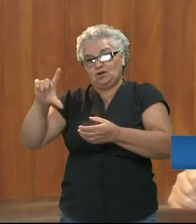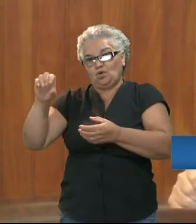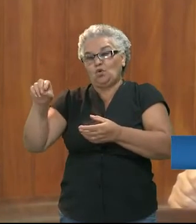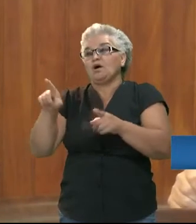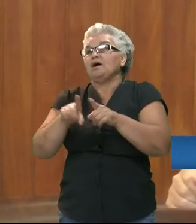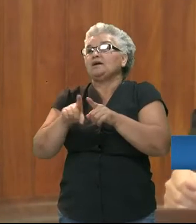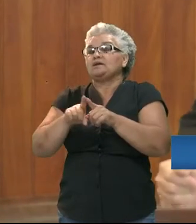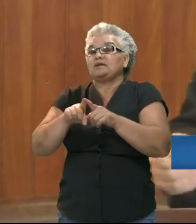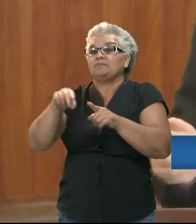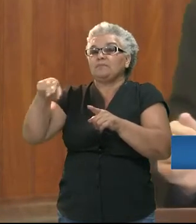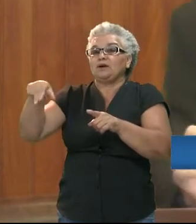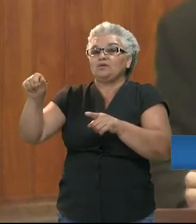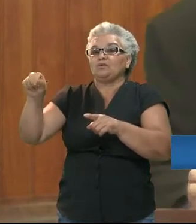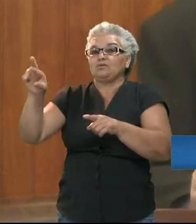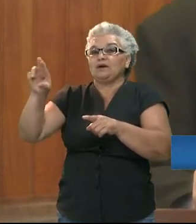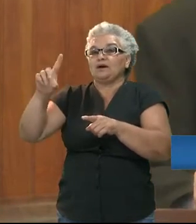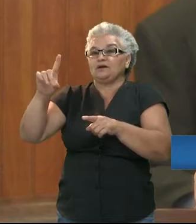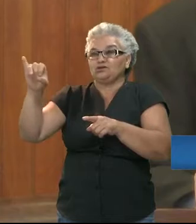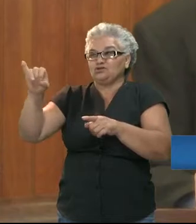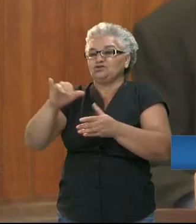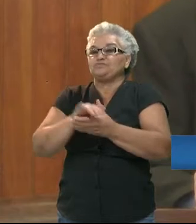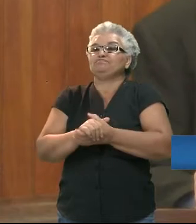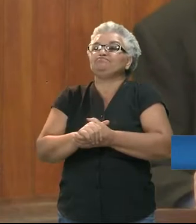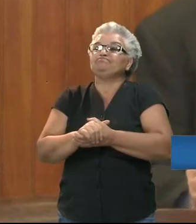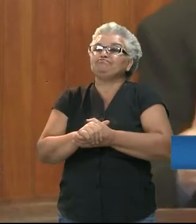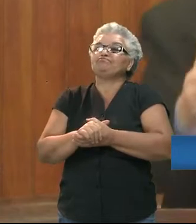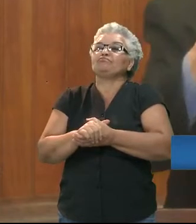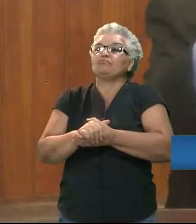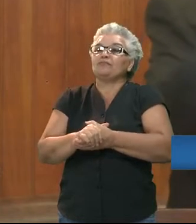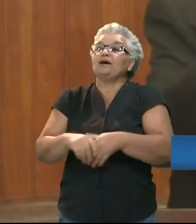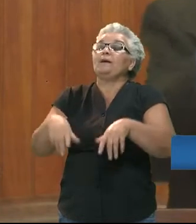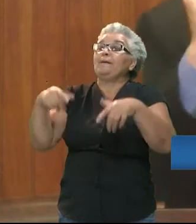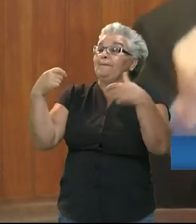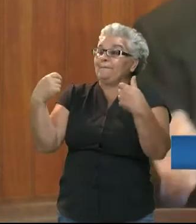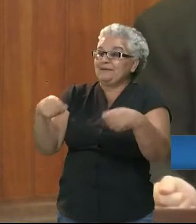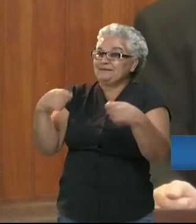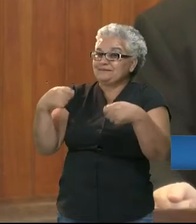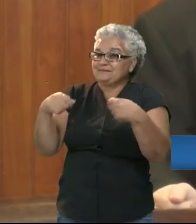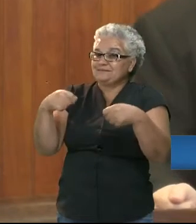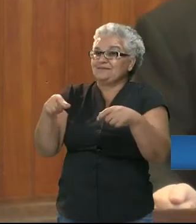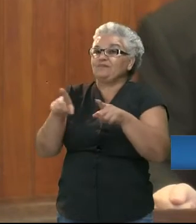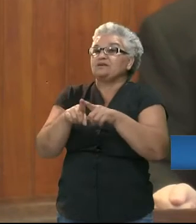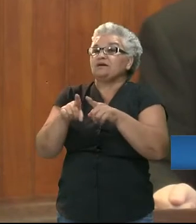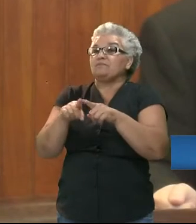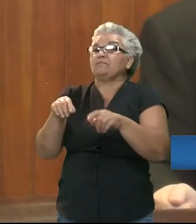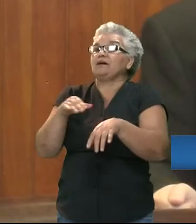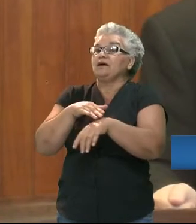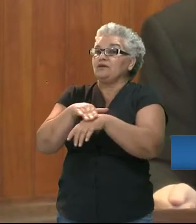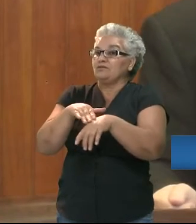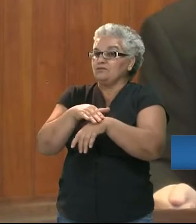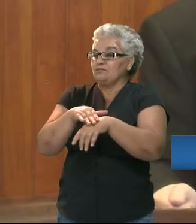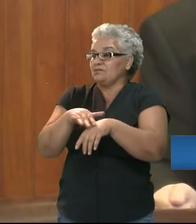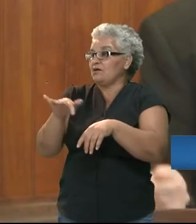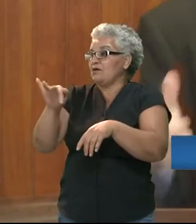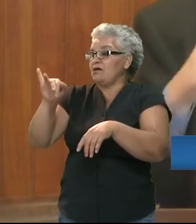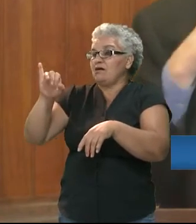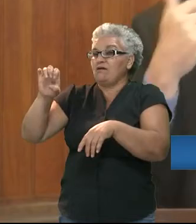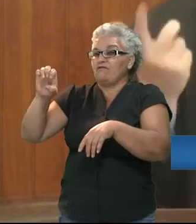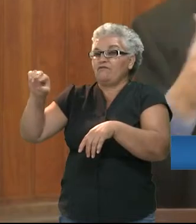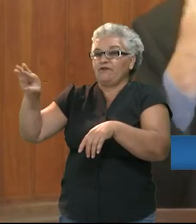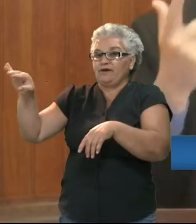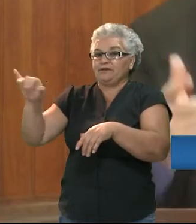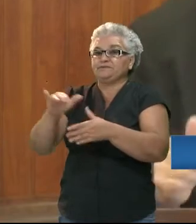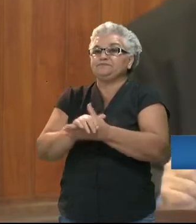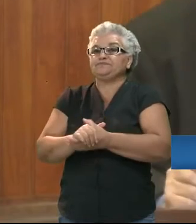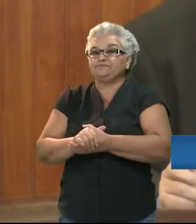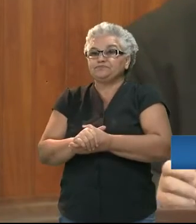ali, e eu dizia que nós tínhamos que consignar, numa conversa que tínhamos tido com o vereador Pfeffin também, e um sentimento